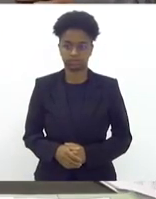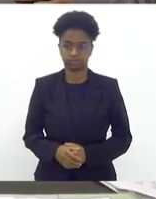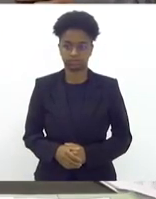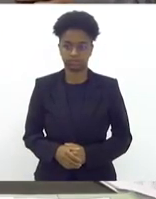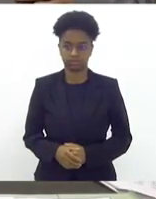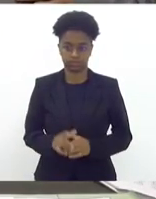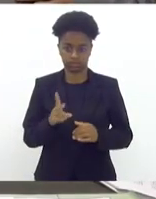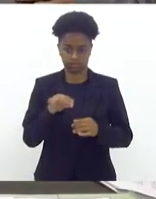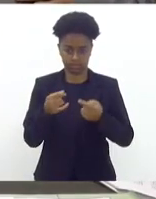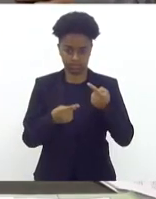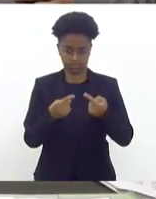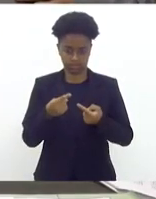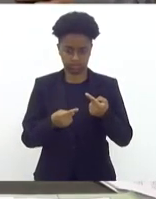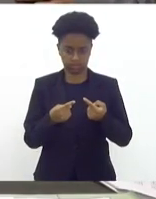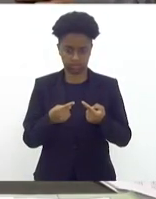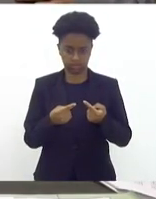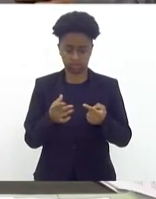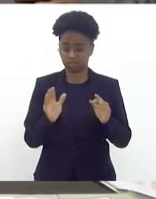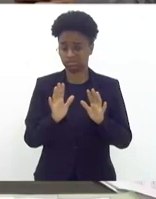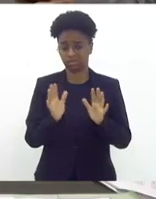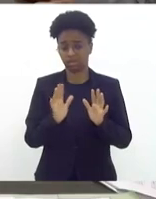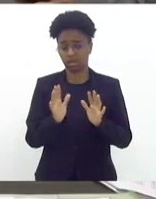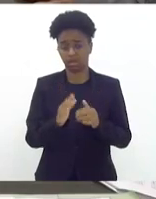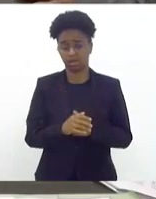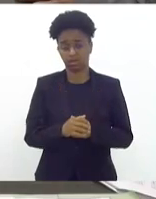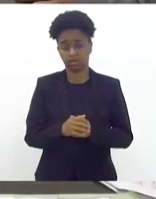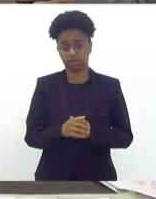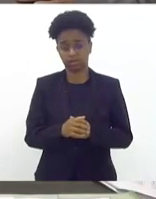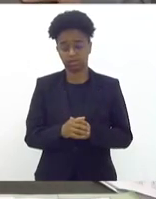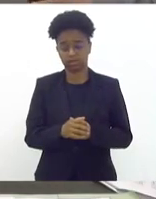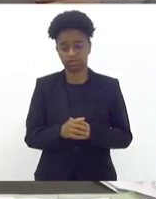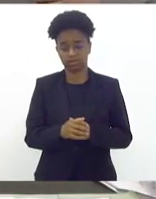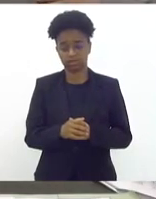a matéria, deputado Luiz Paulo. Não, olha só, é que